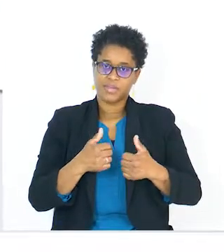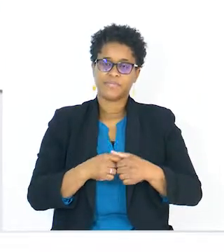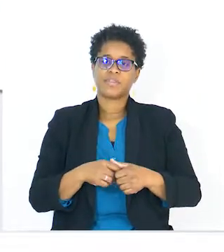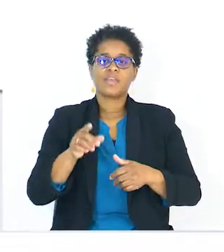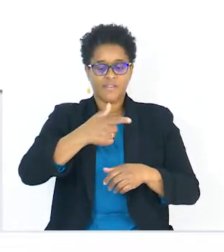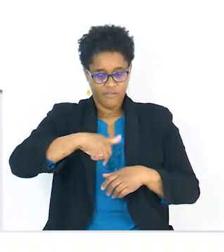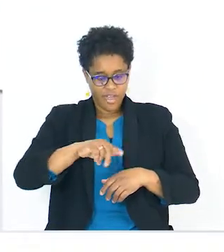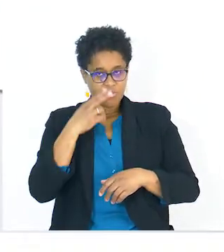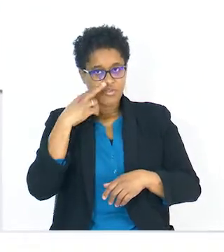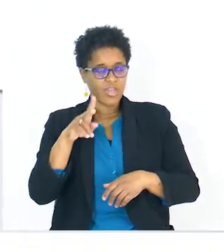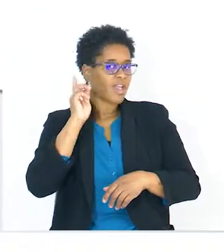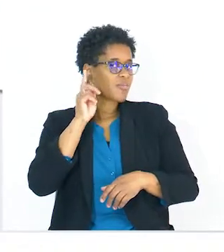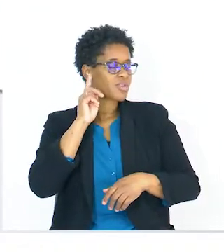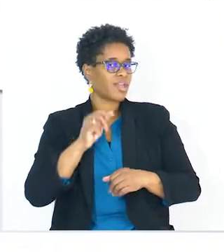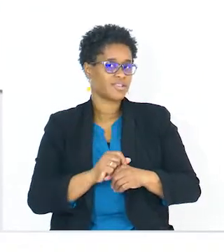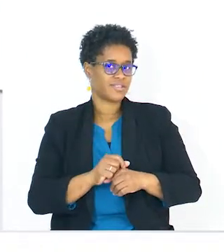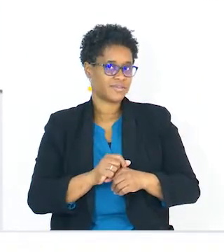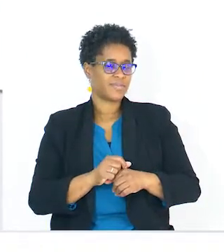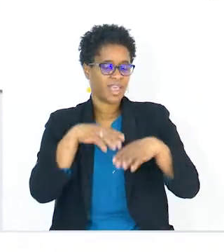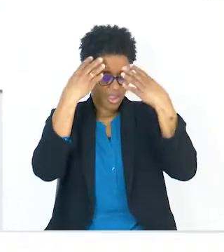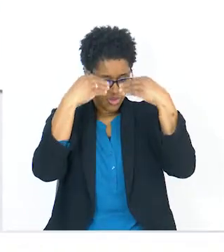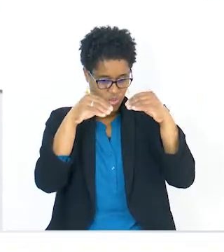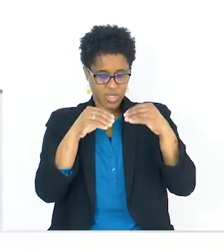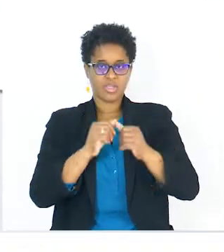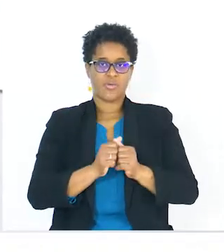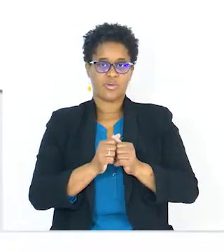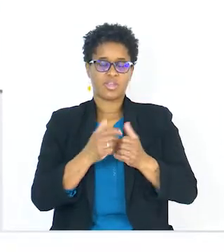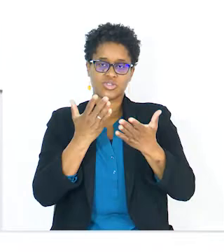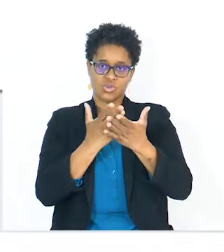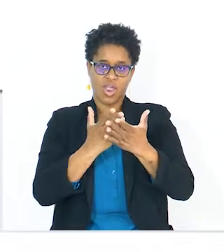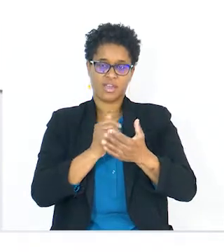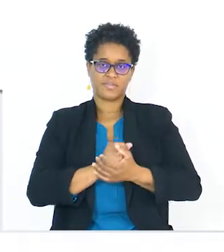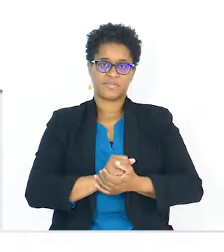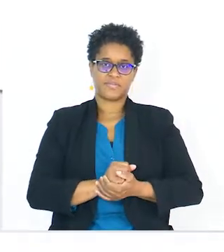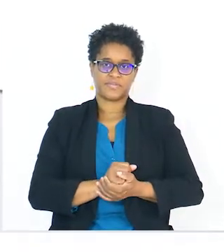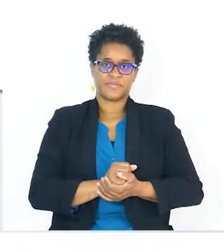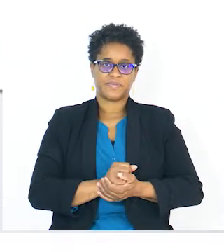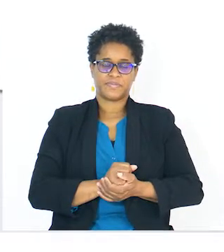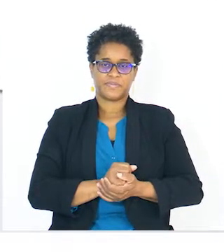Bem, vamos ver a importância da educação escolar.